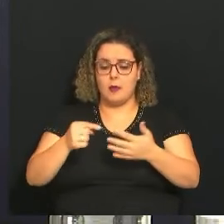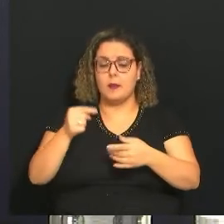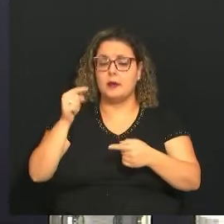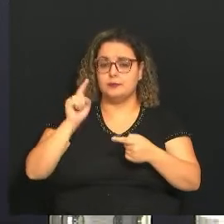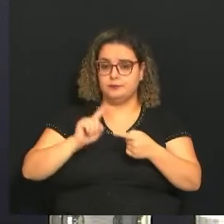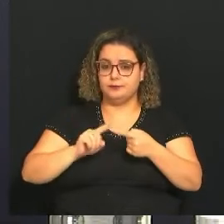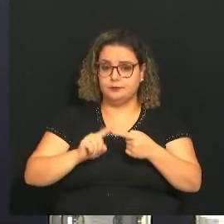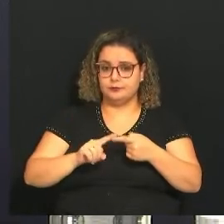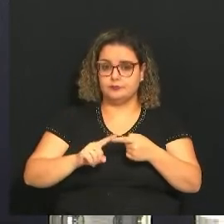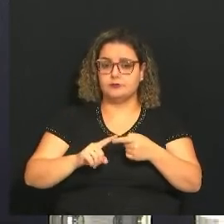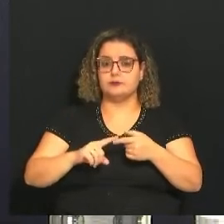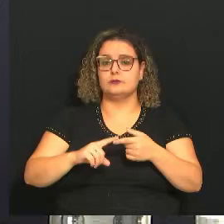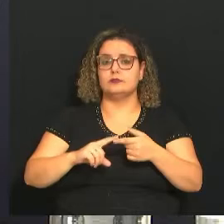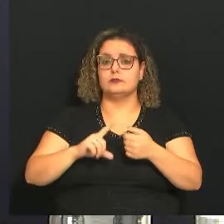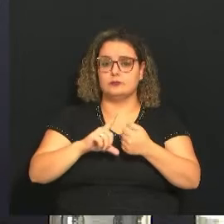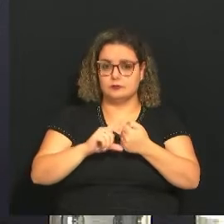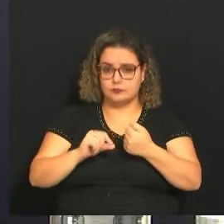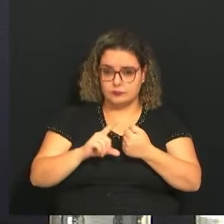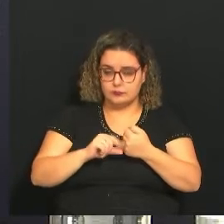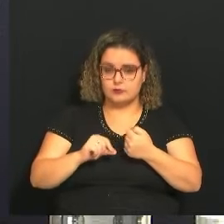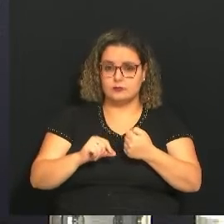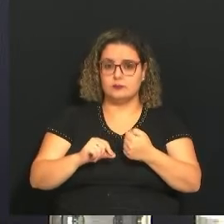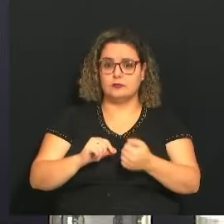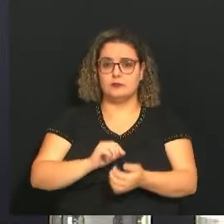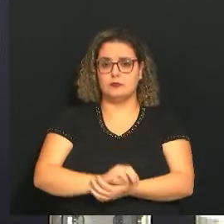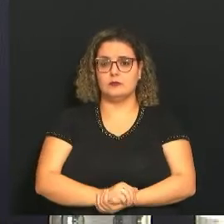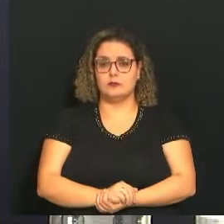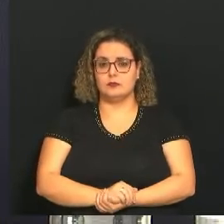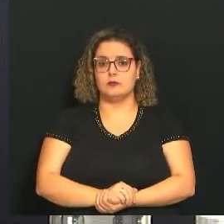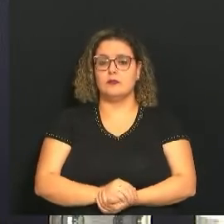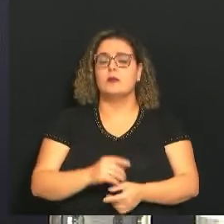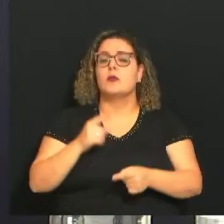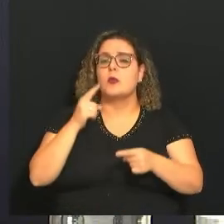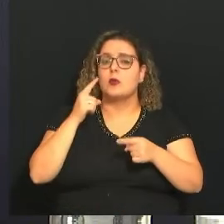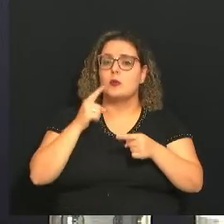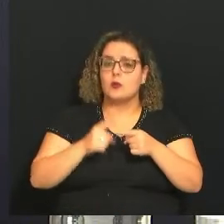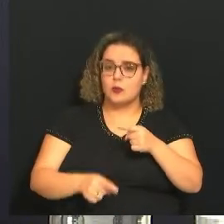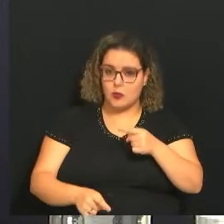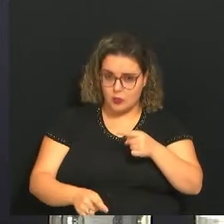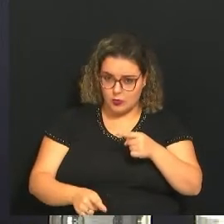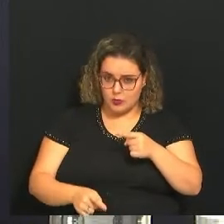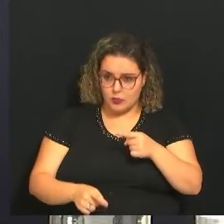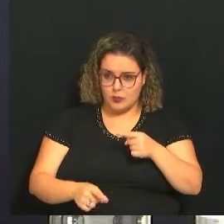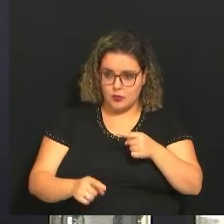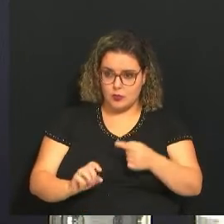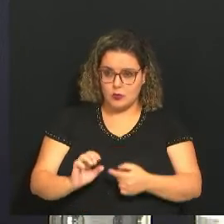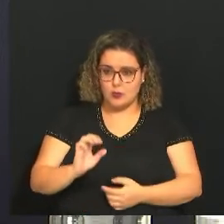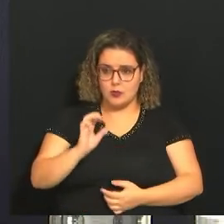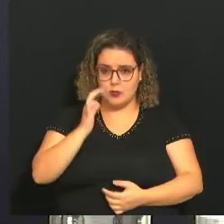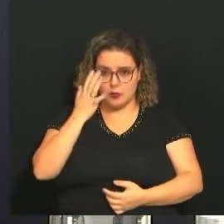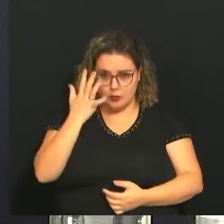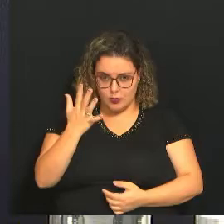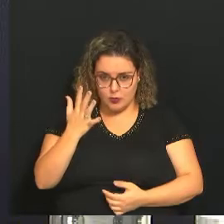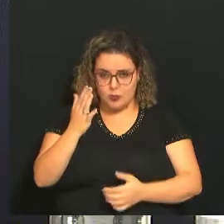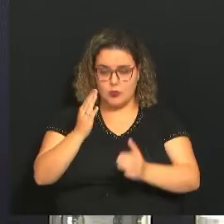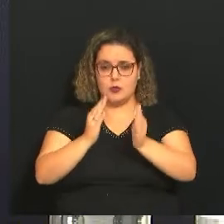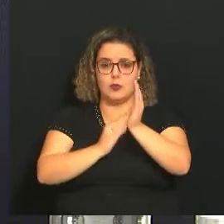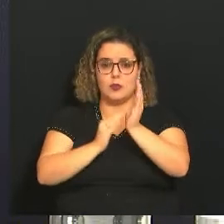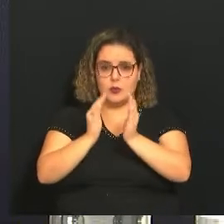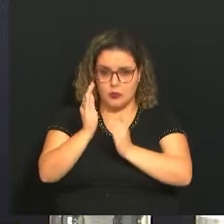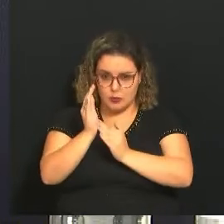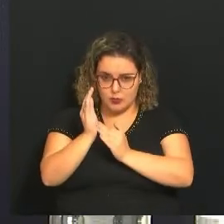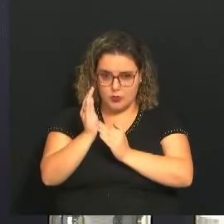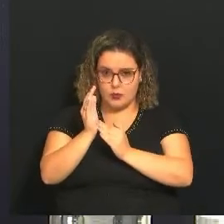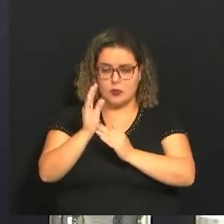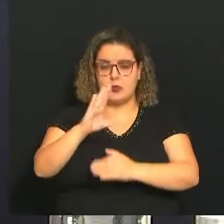um dos artigos fala o seguinte: fala que fica proibido a realização de concurso público na